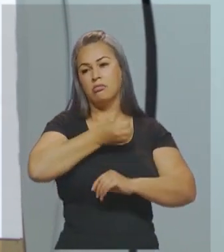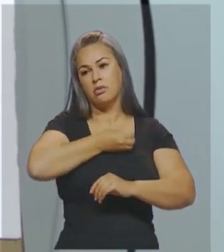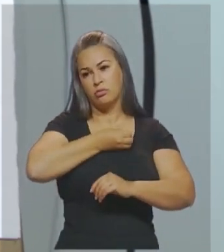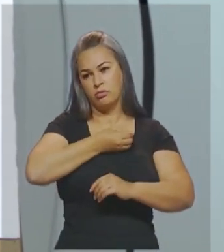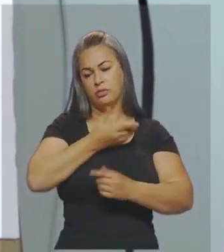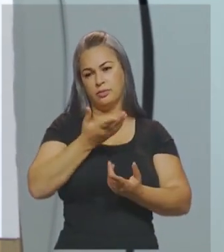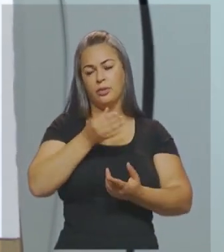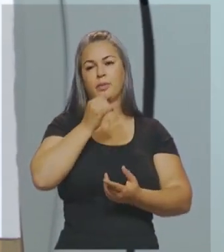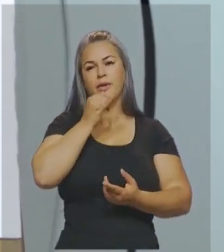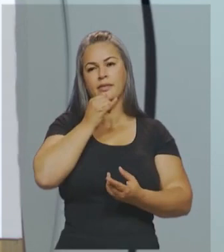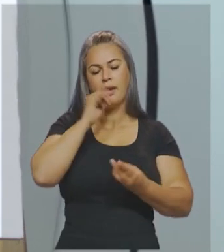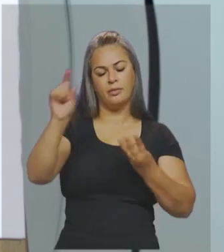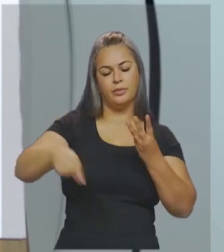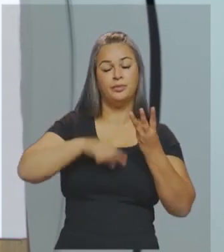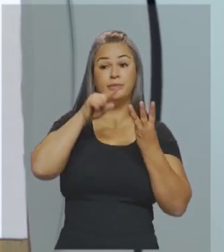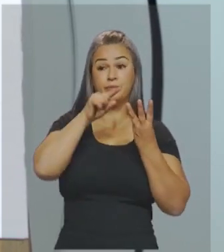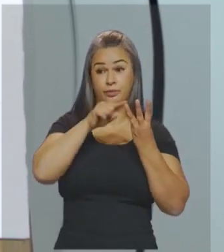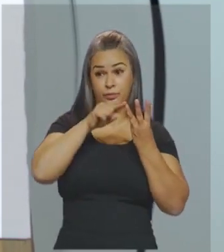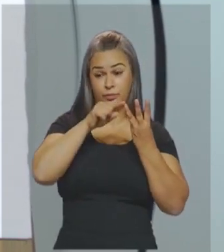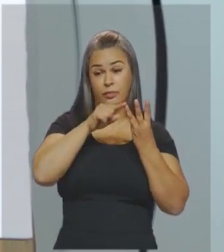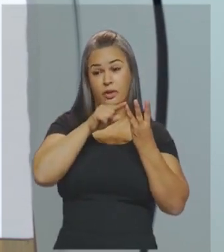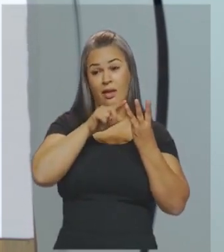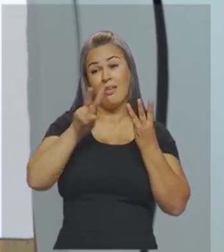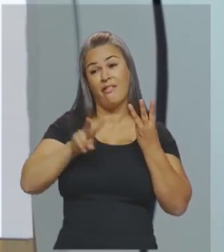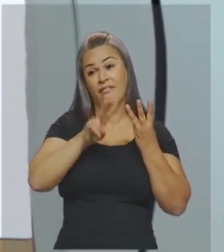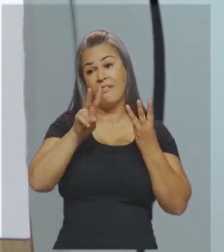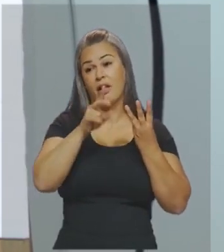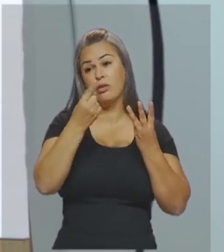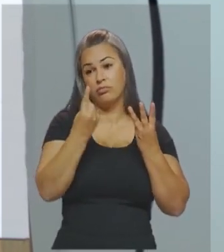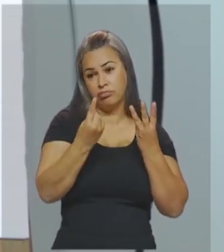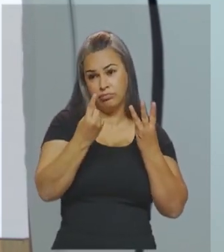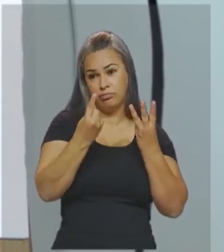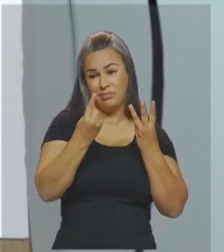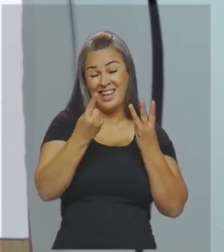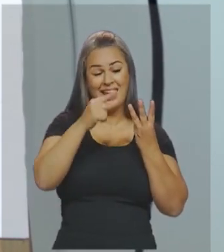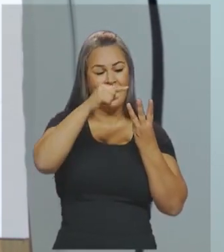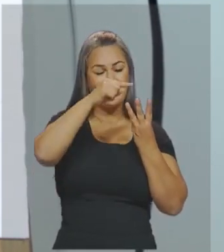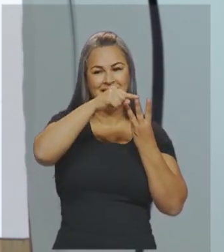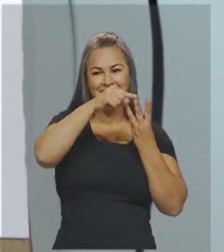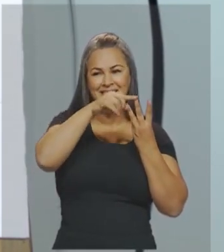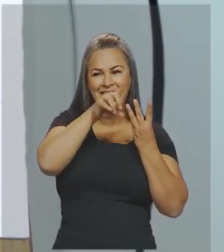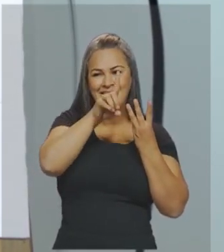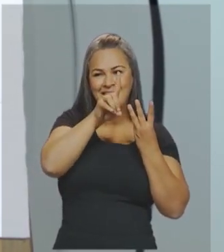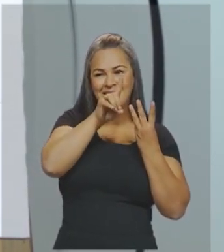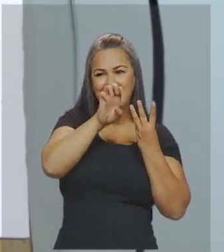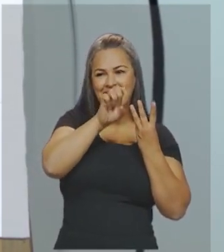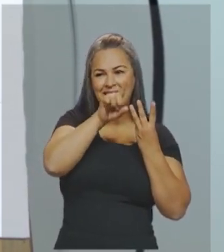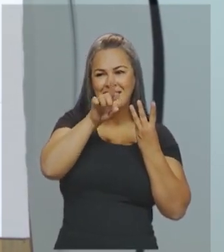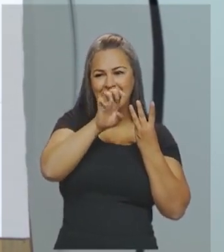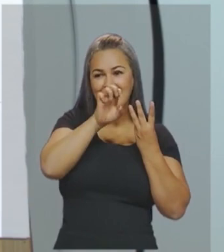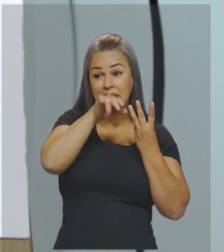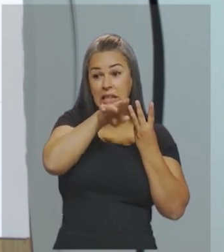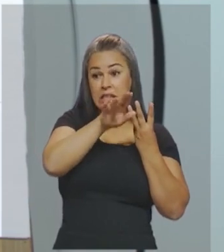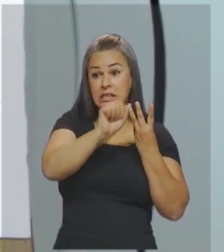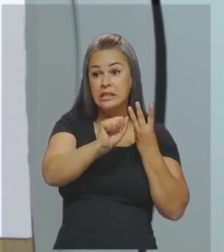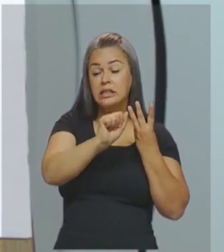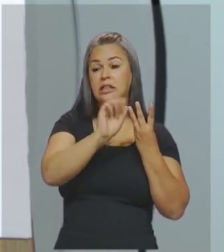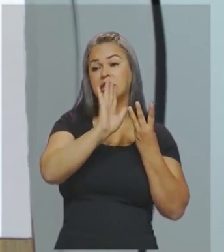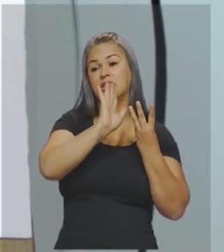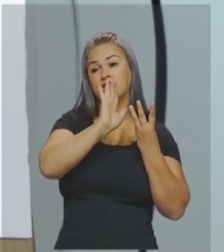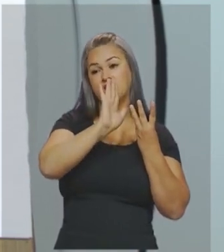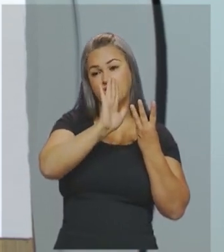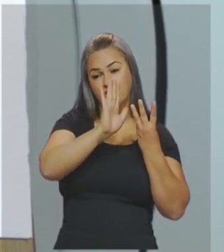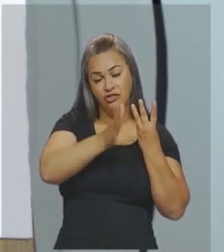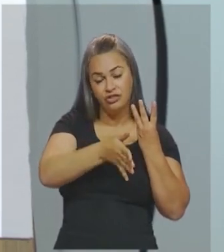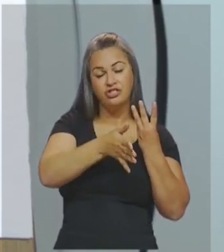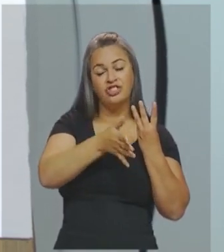1, né? Que é a unidade. A dezena, ela já é multiplicada pelo próprio sentido